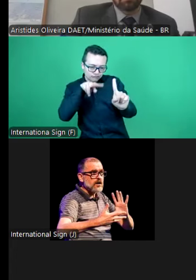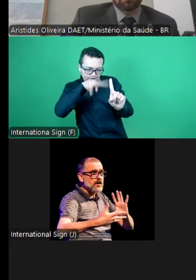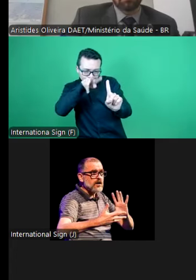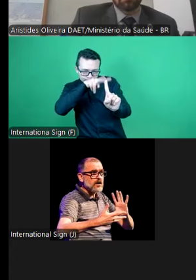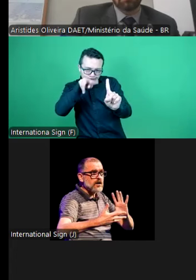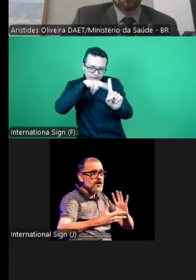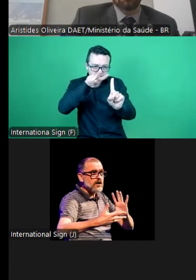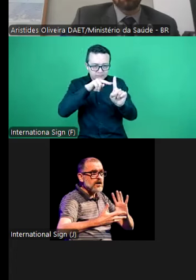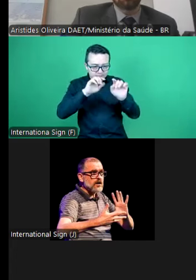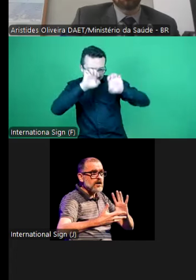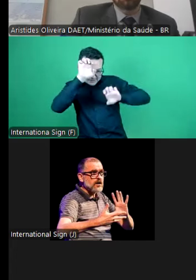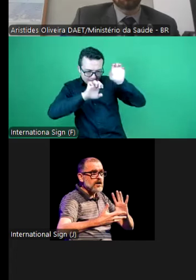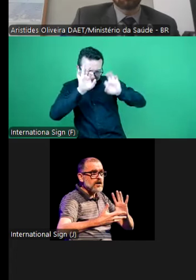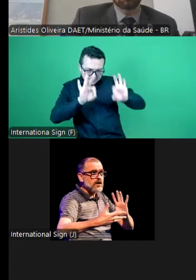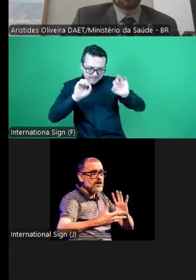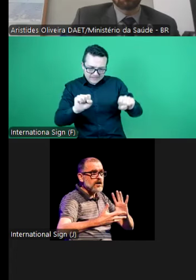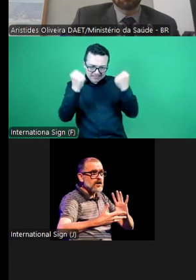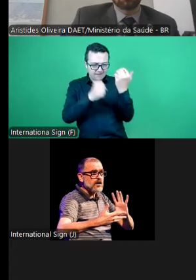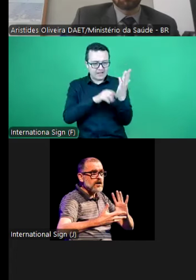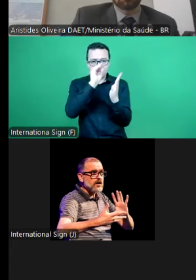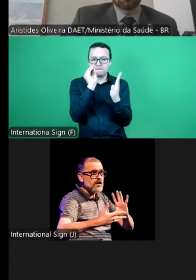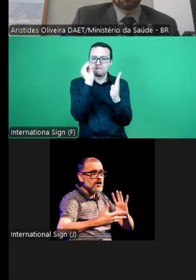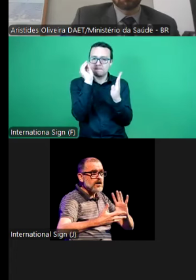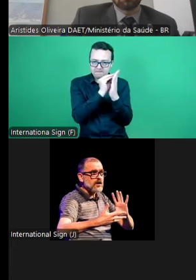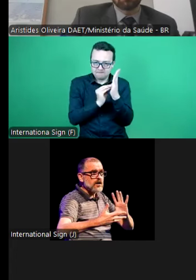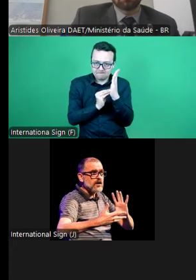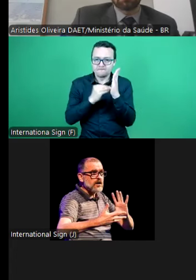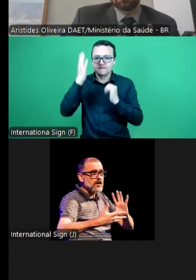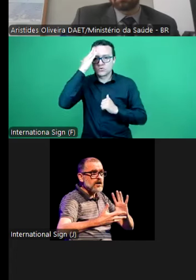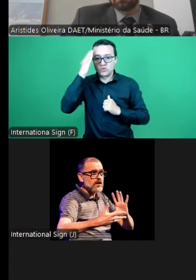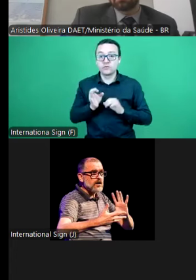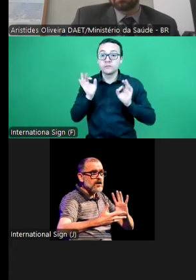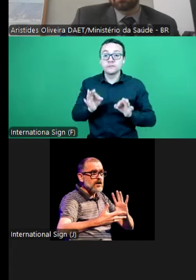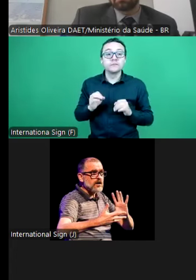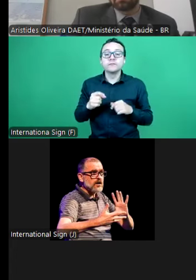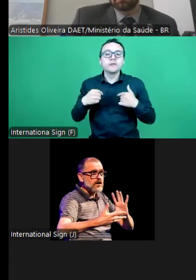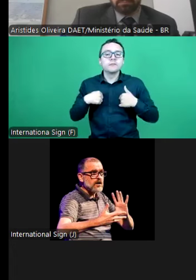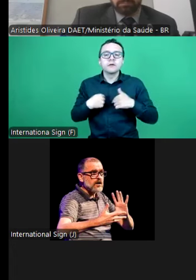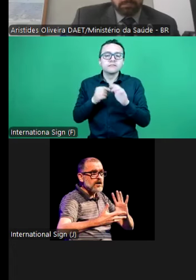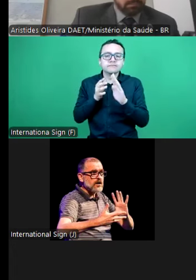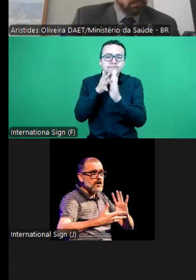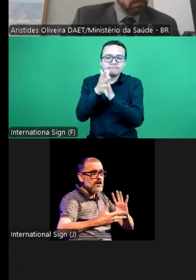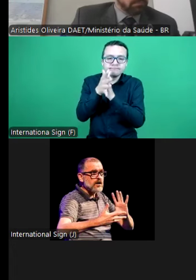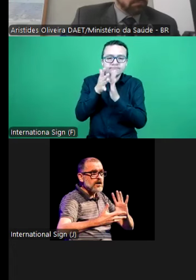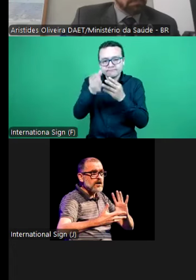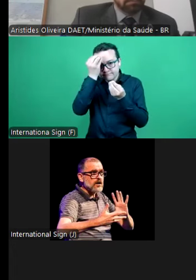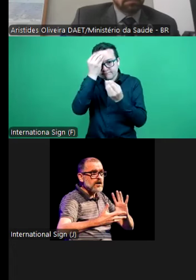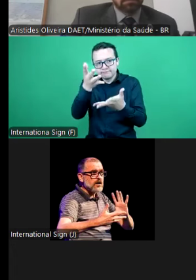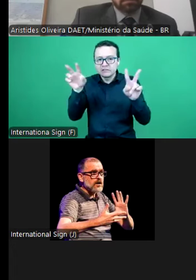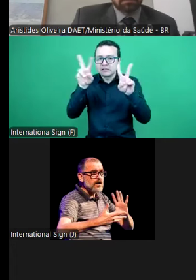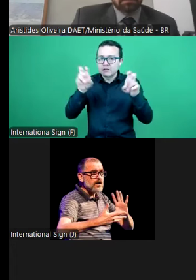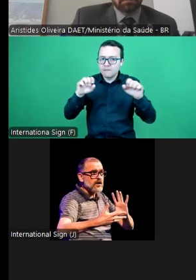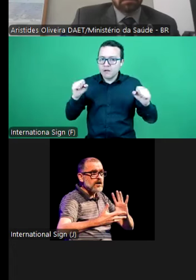Estamos falando de diagnóstico para a segurança do paciente. Estivemos falando de alguns métodos importantes para levar